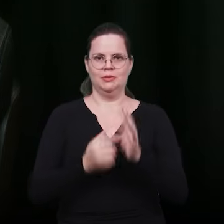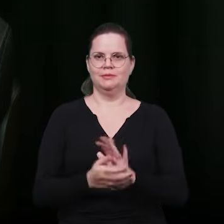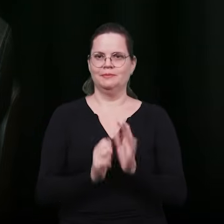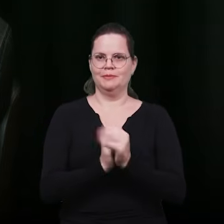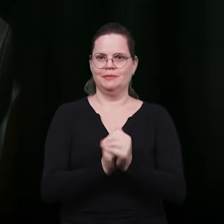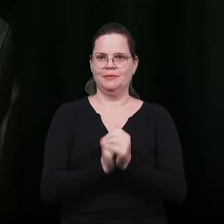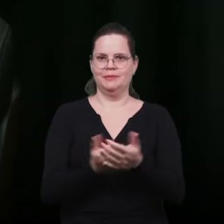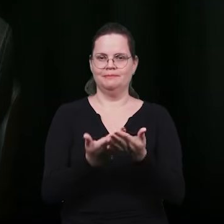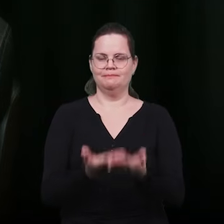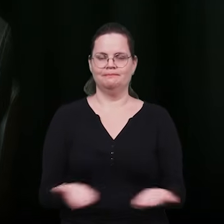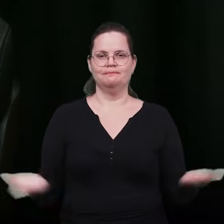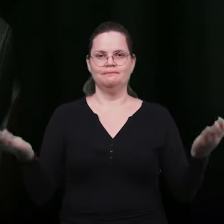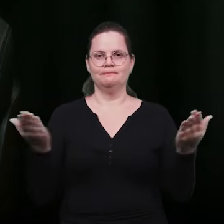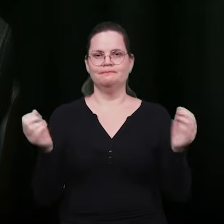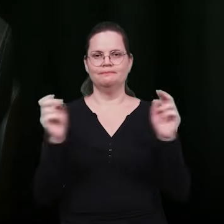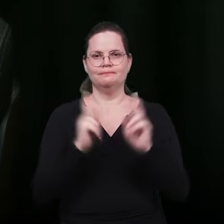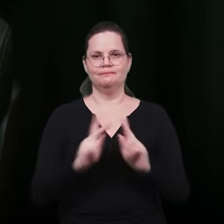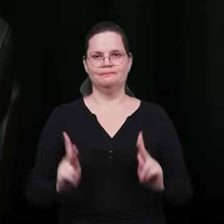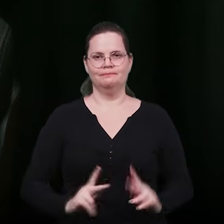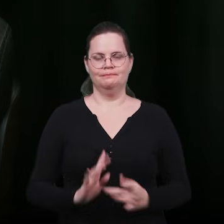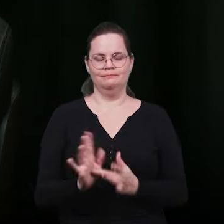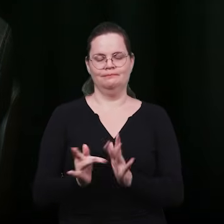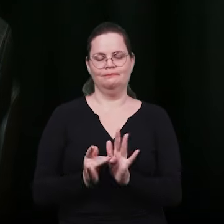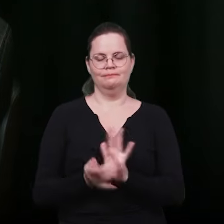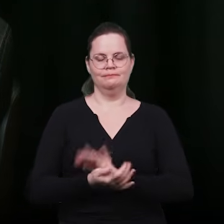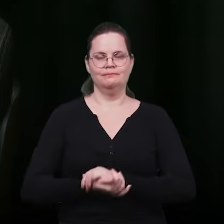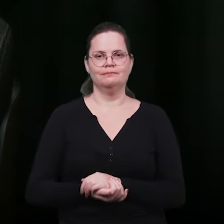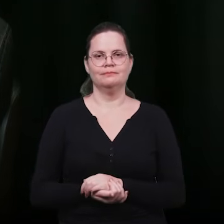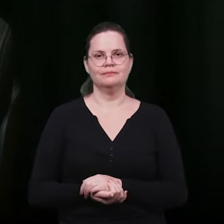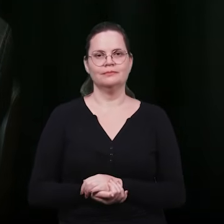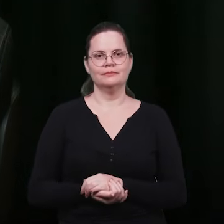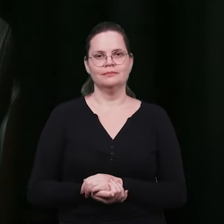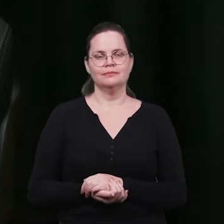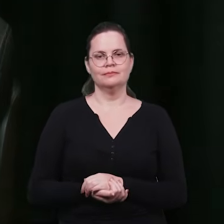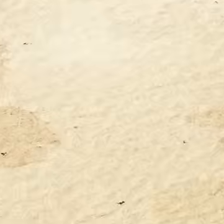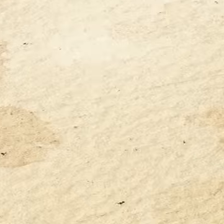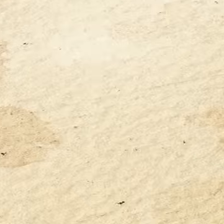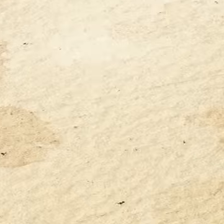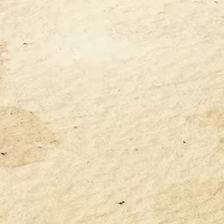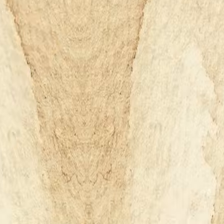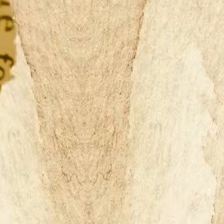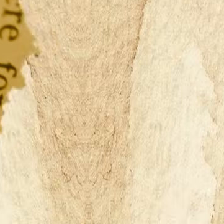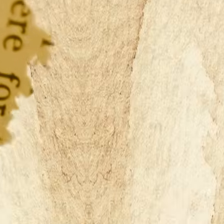revelar. Amém? Desejamos assim a todos a paz do Senhor Jesus.